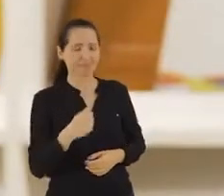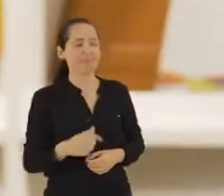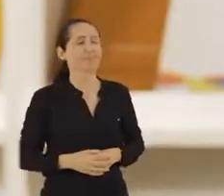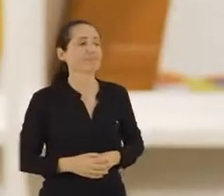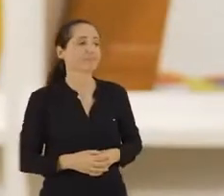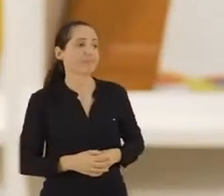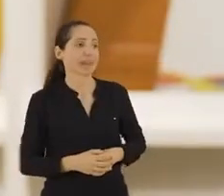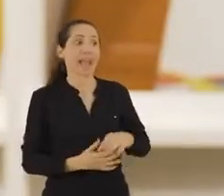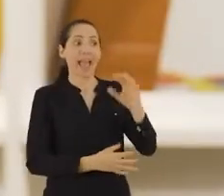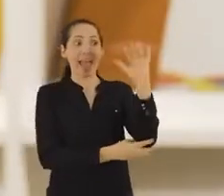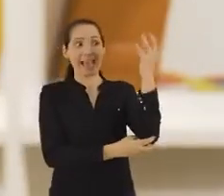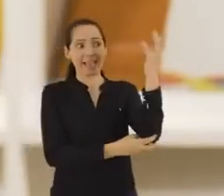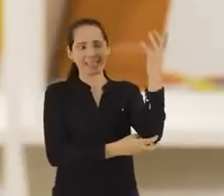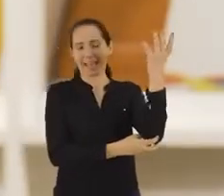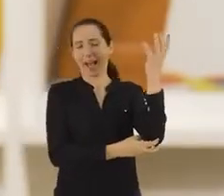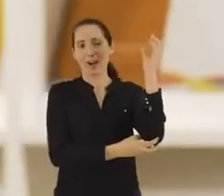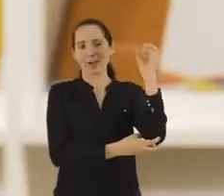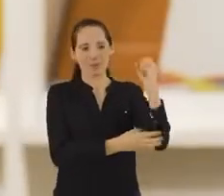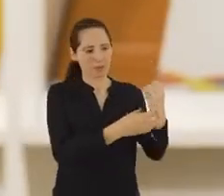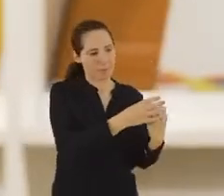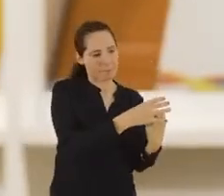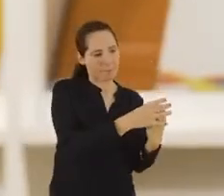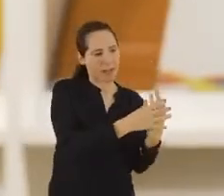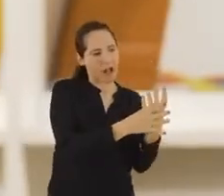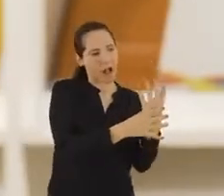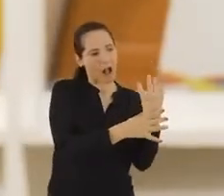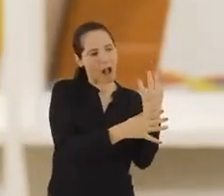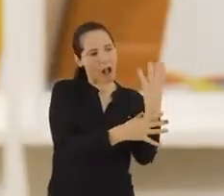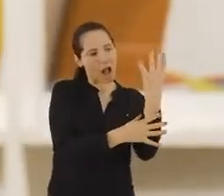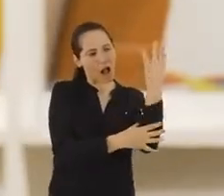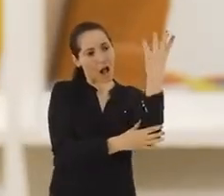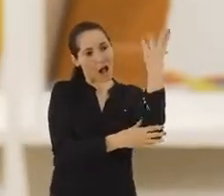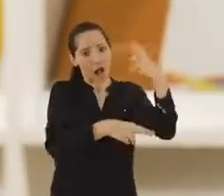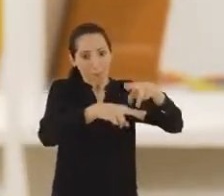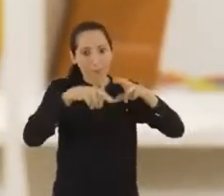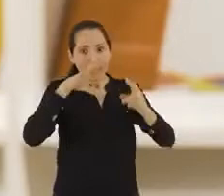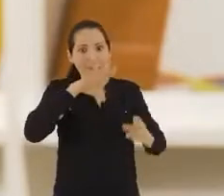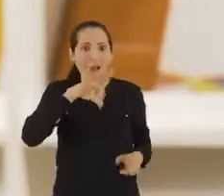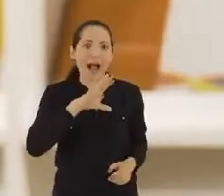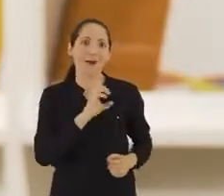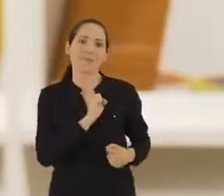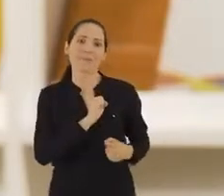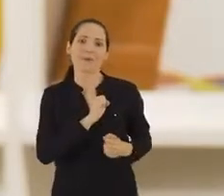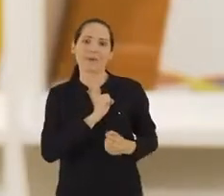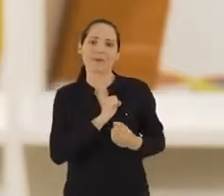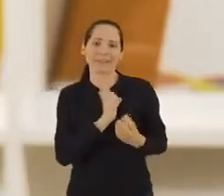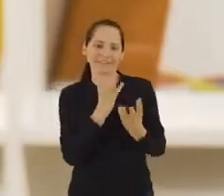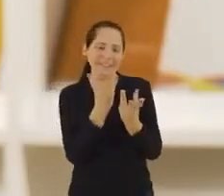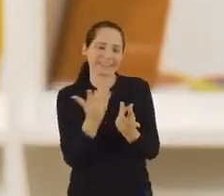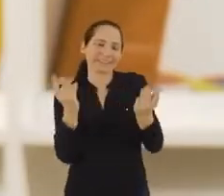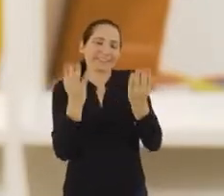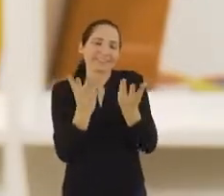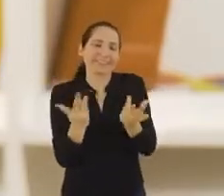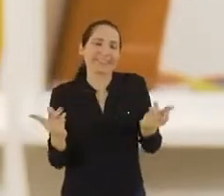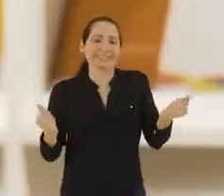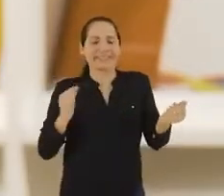árvore nasceu do amor e da sensibilidade para amenizar uma imensa saudade.